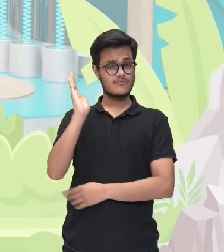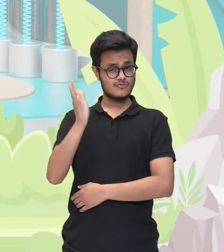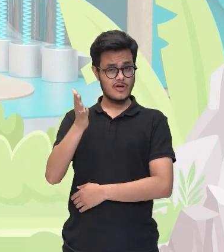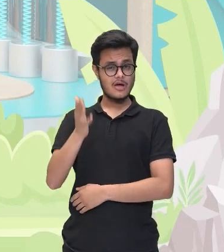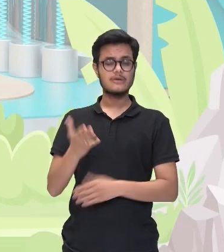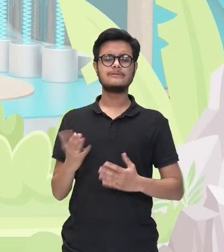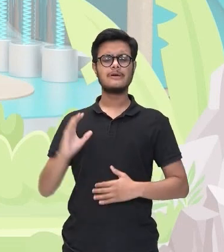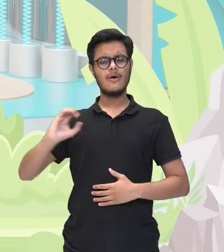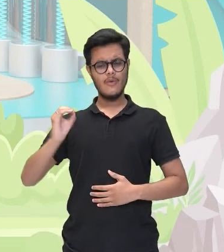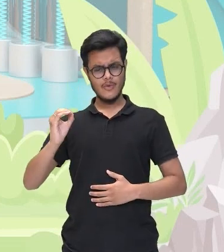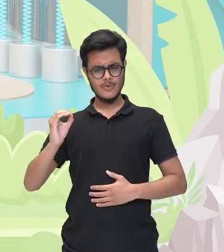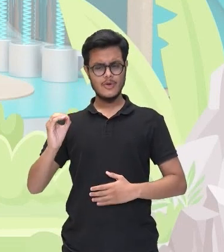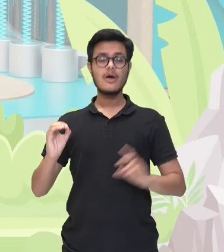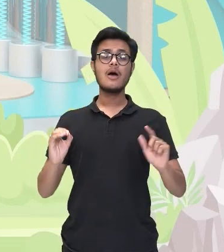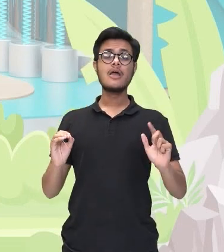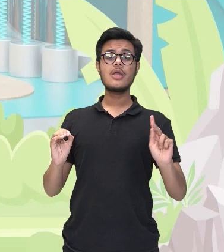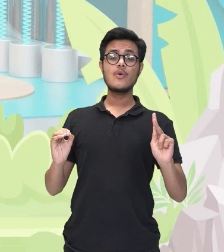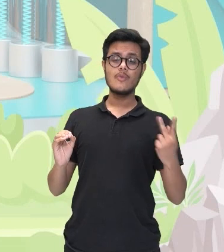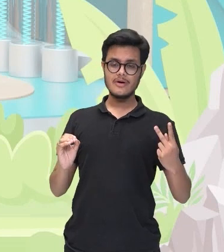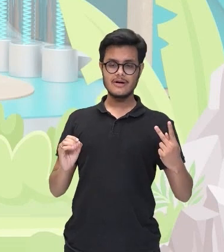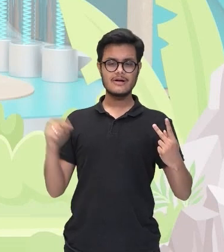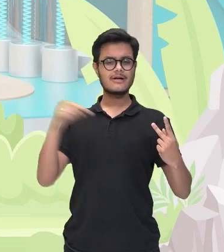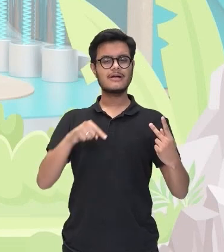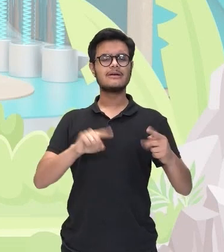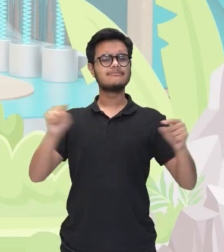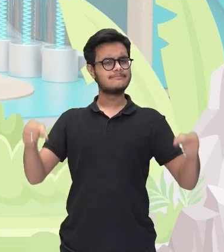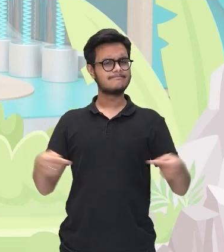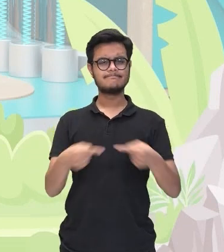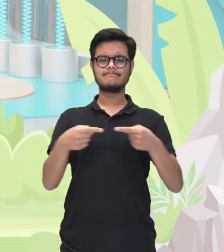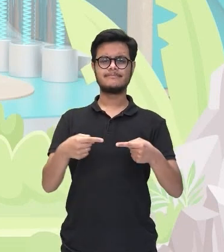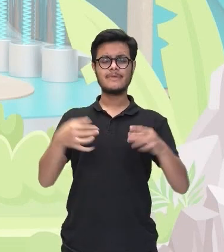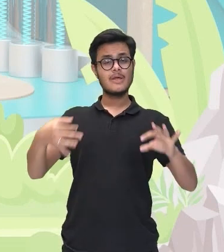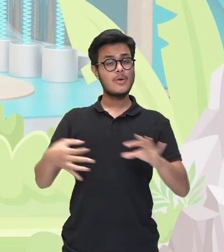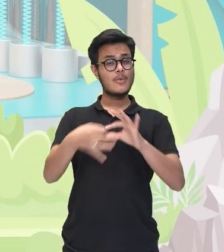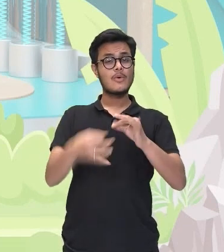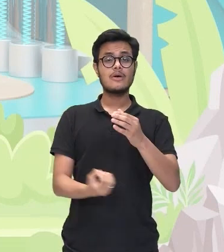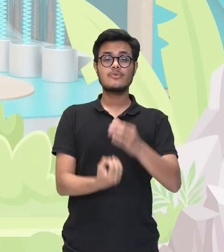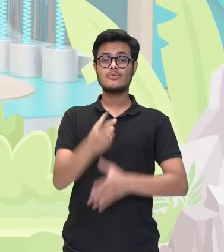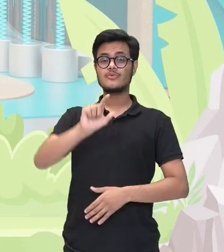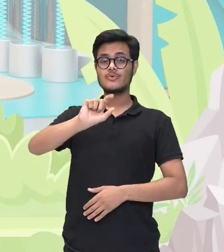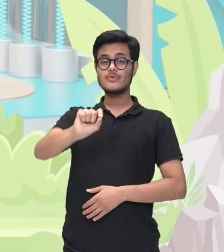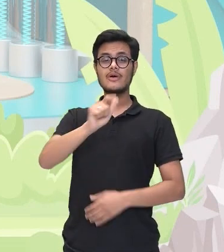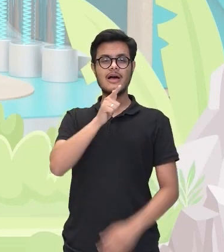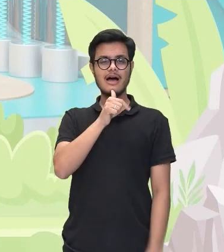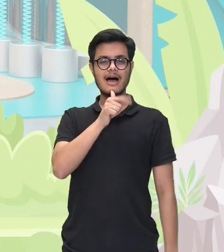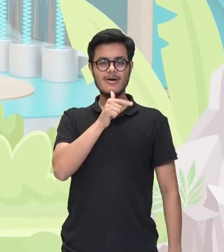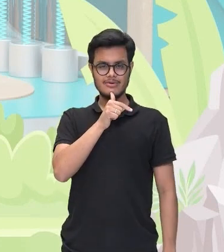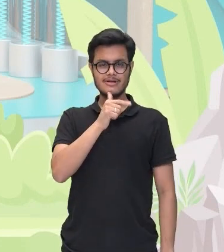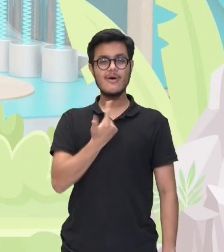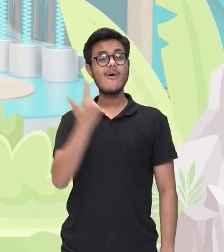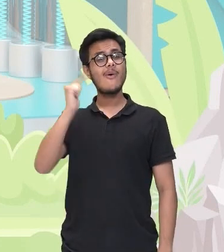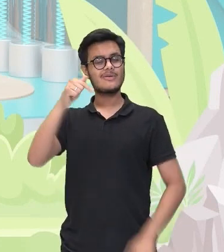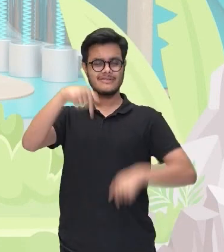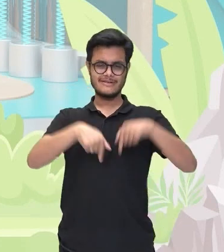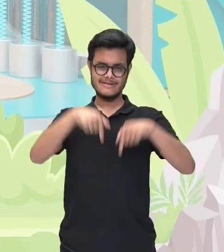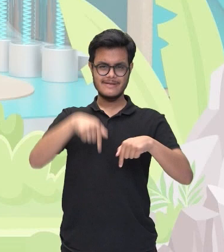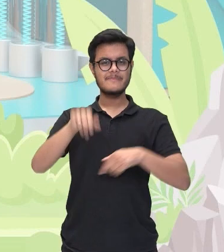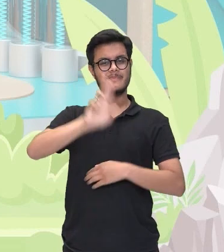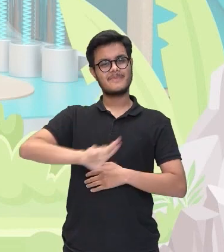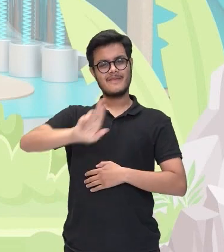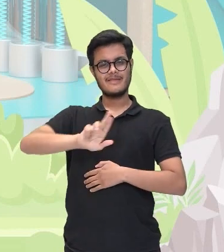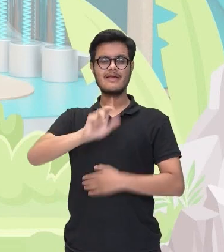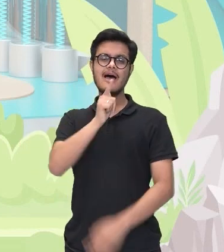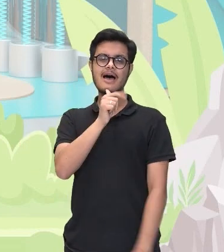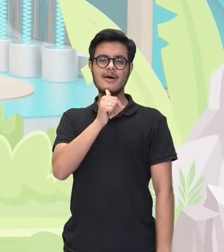o oxigênio e o hidrogênio, se combinaram para dar origem a um outro elemento, a